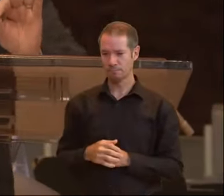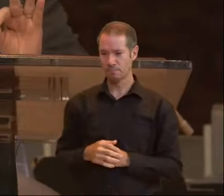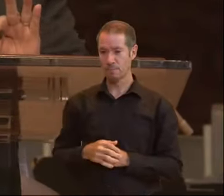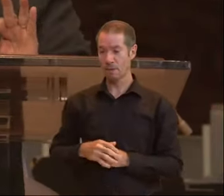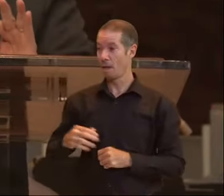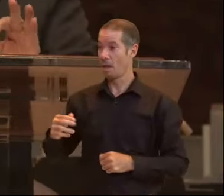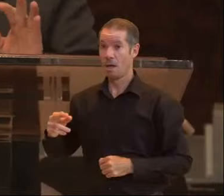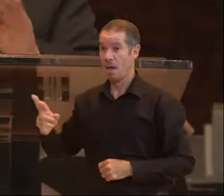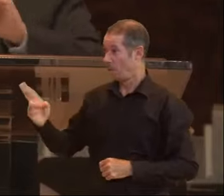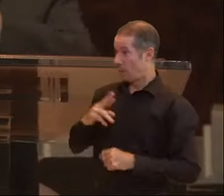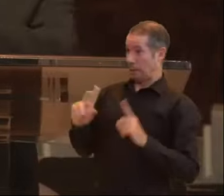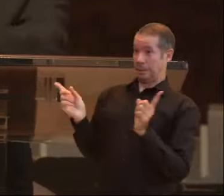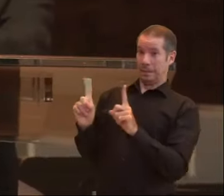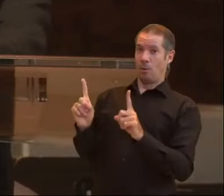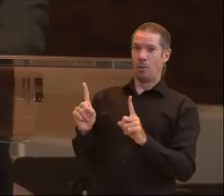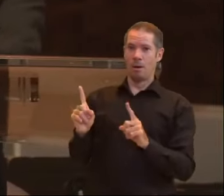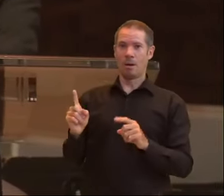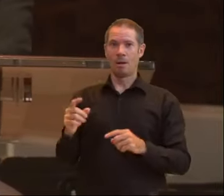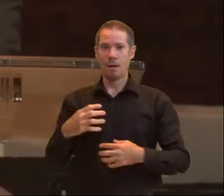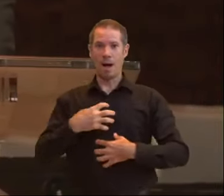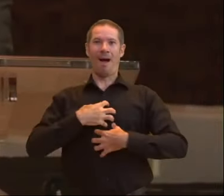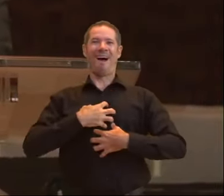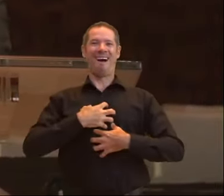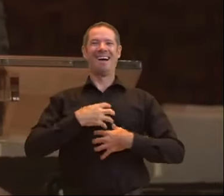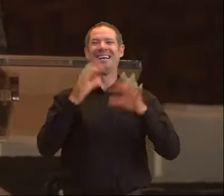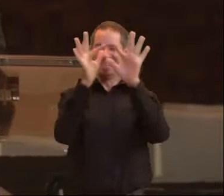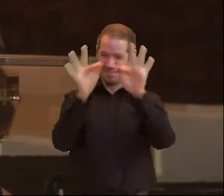não e você sai feliz da vida.